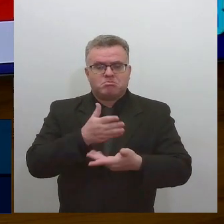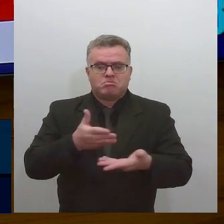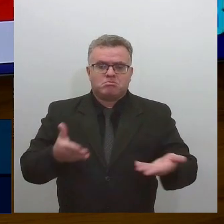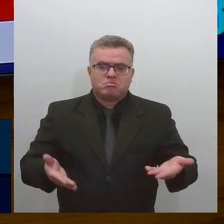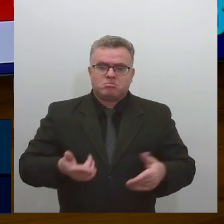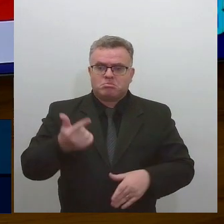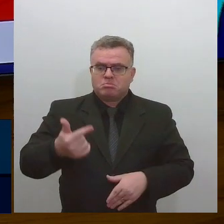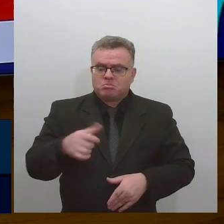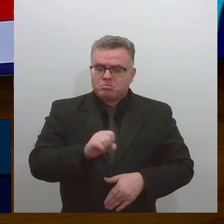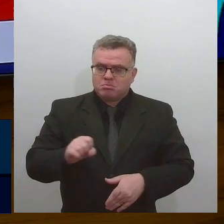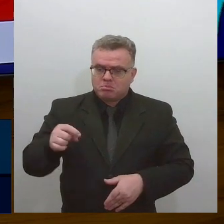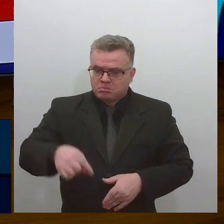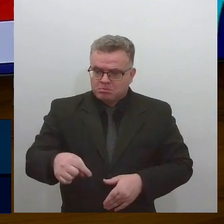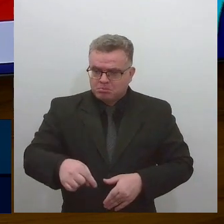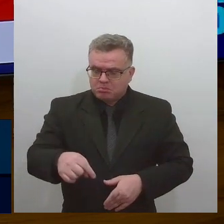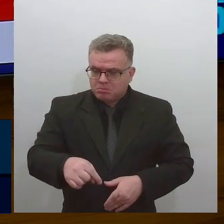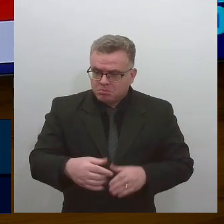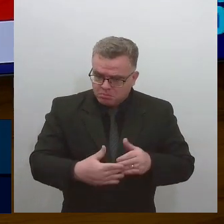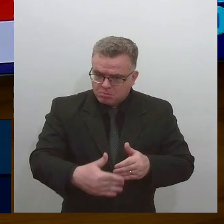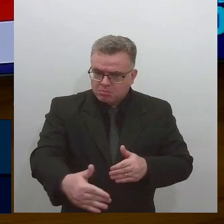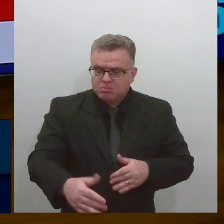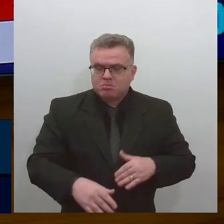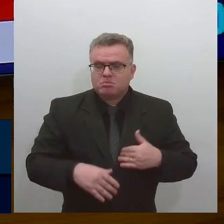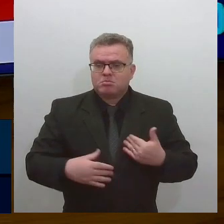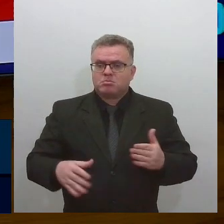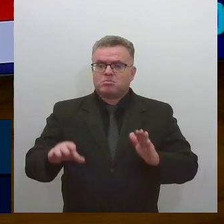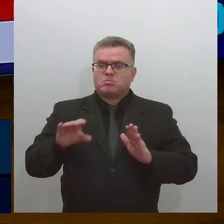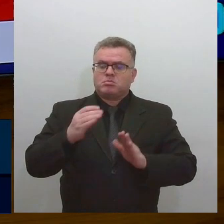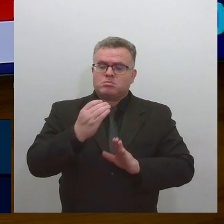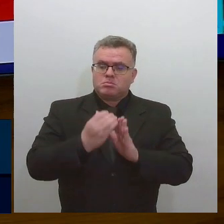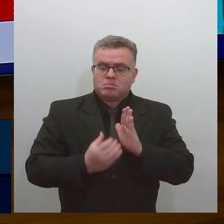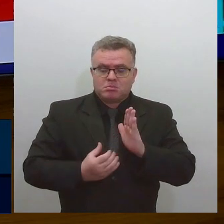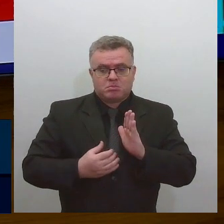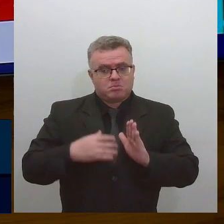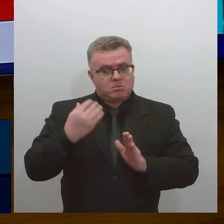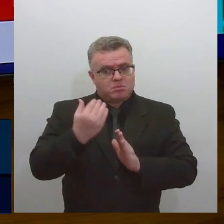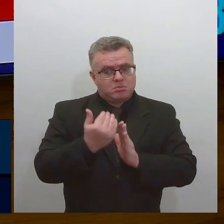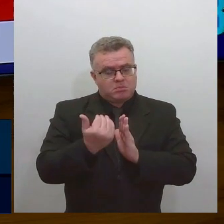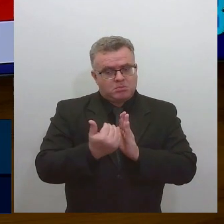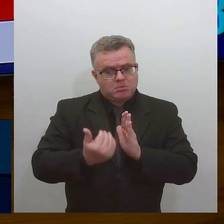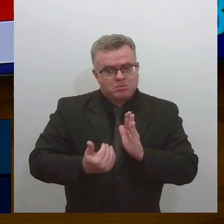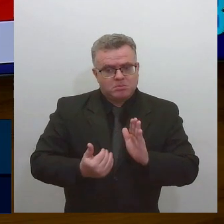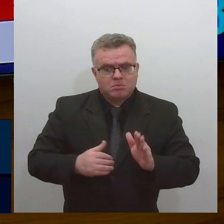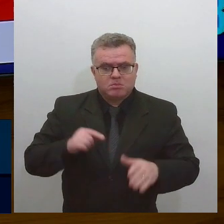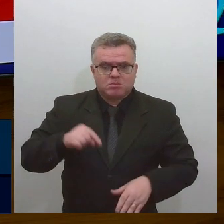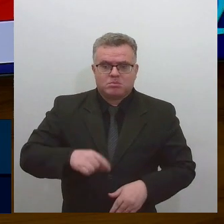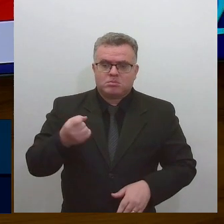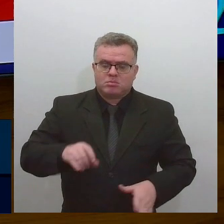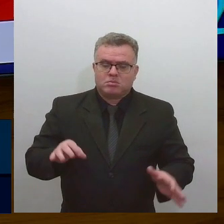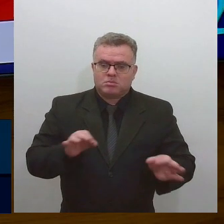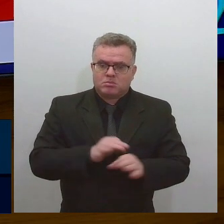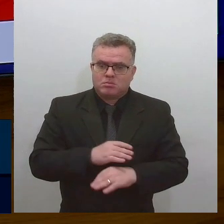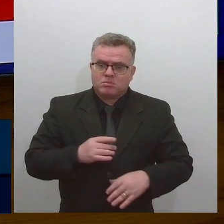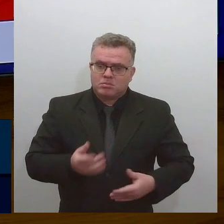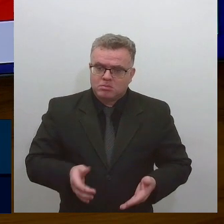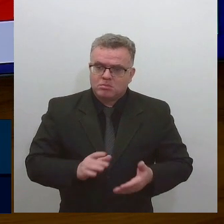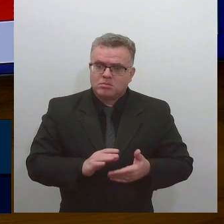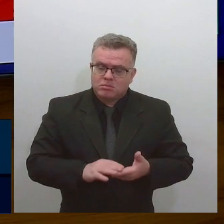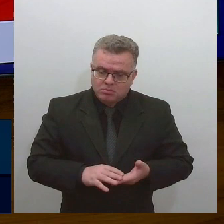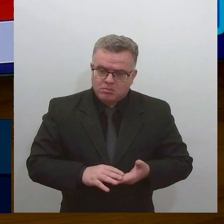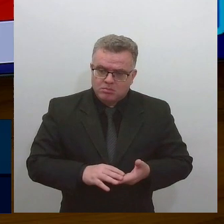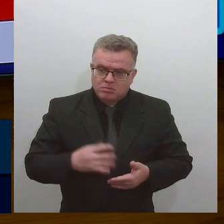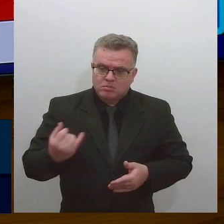cronograma dos Desafios do denite aqui no estado de Sergipe mais relevantes e que a gente vai procurar